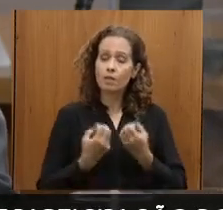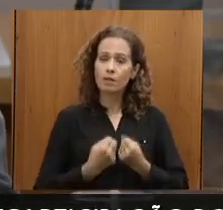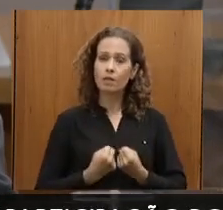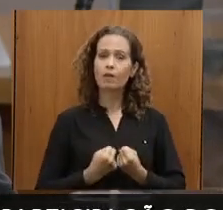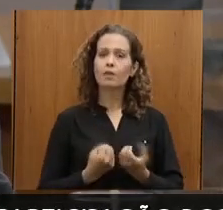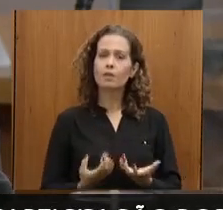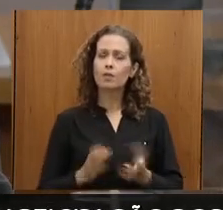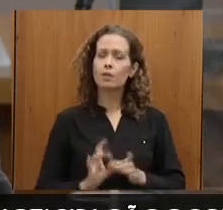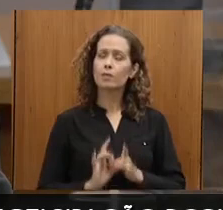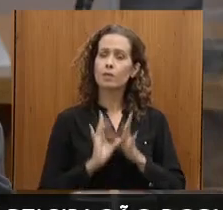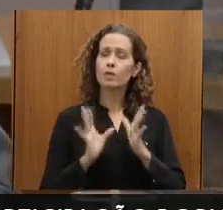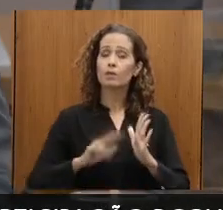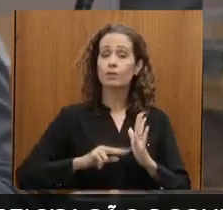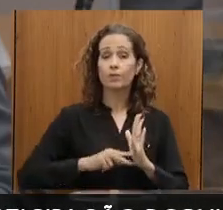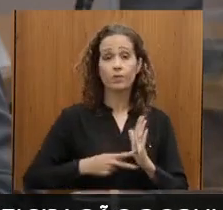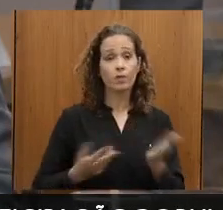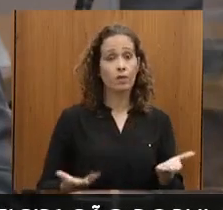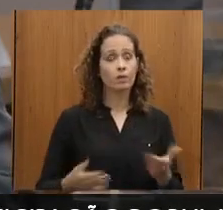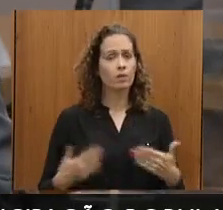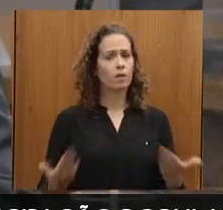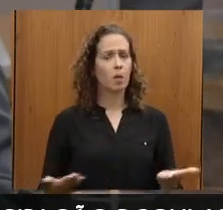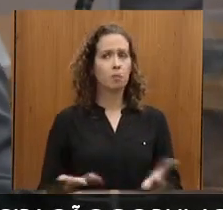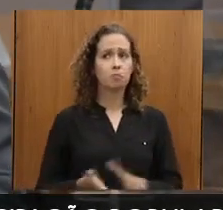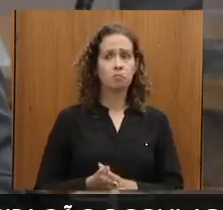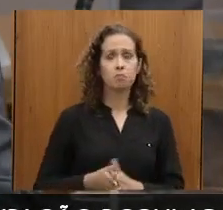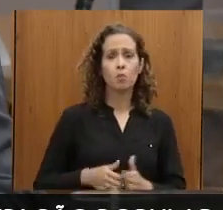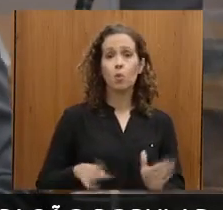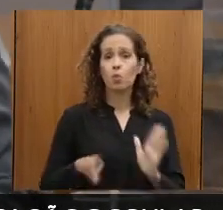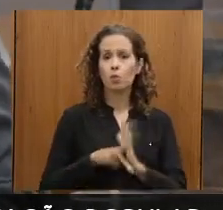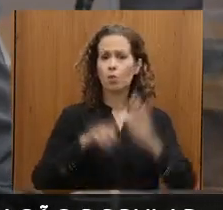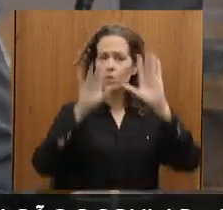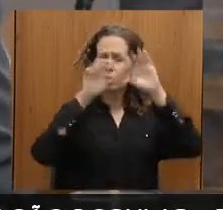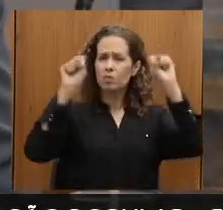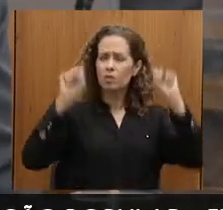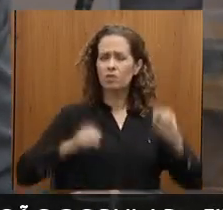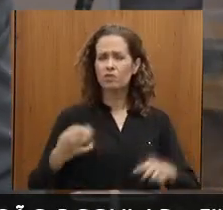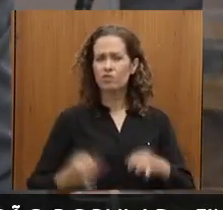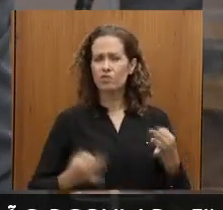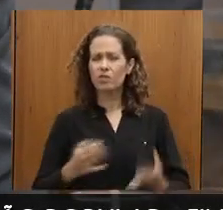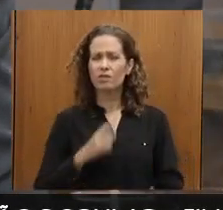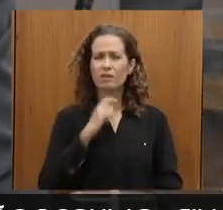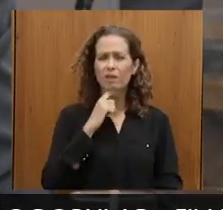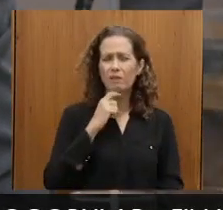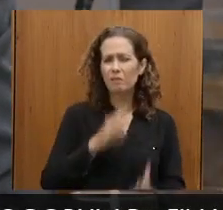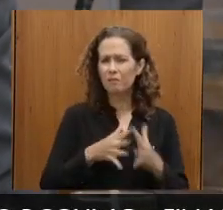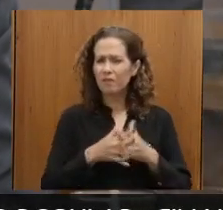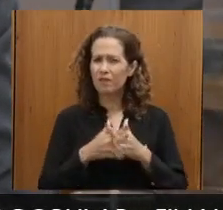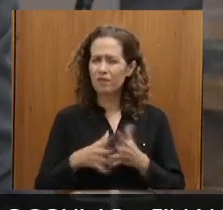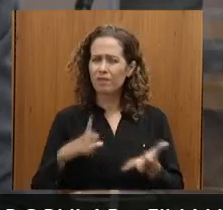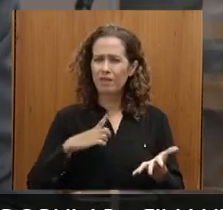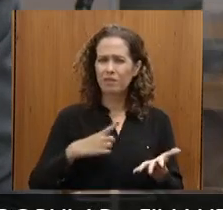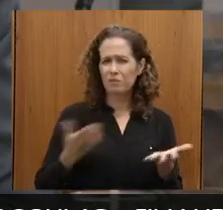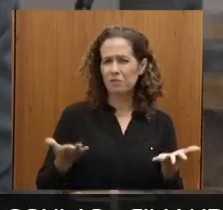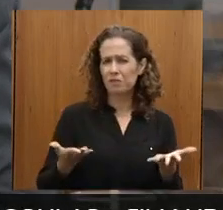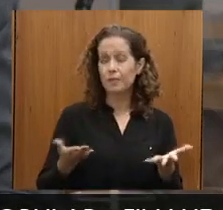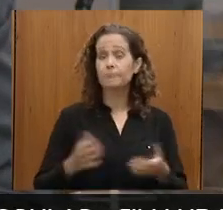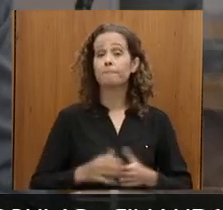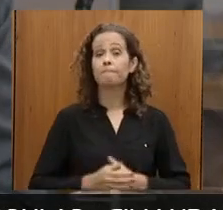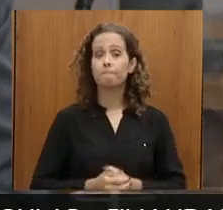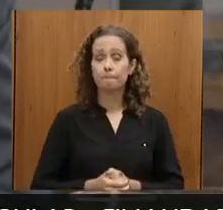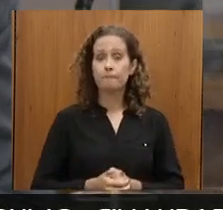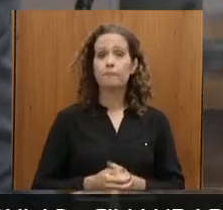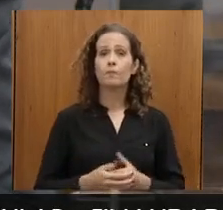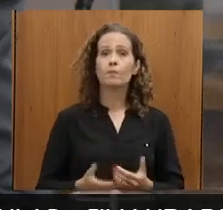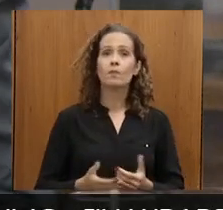liberação sindical. Então, parece que o próprio Tribunal de Justiça tem dúvidas quanto a essa posição. Dos filhos